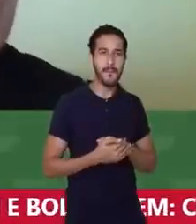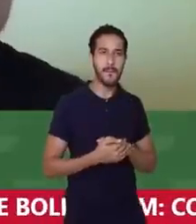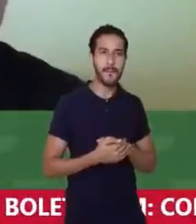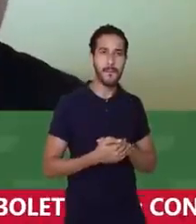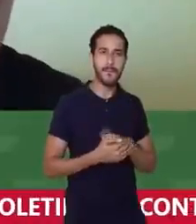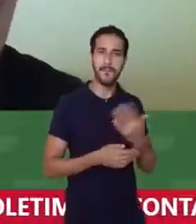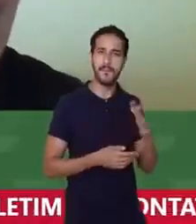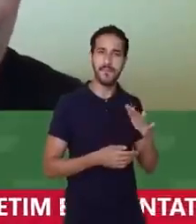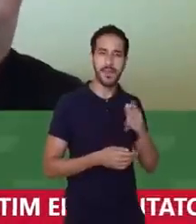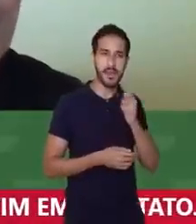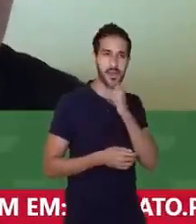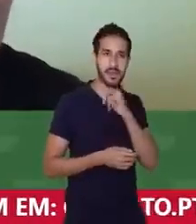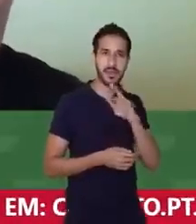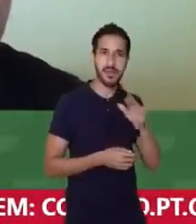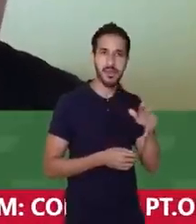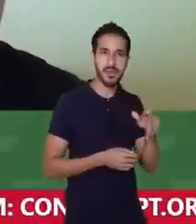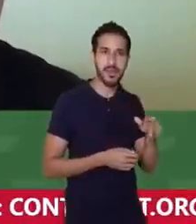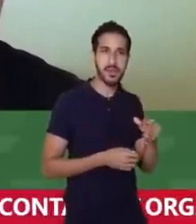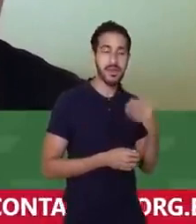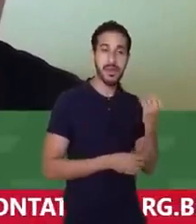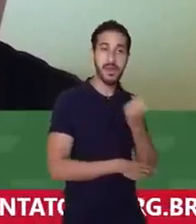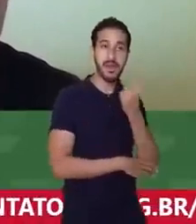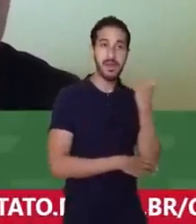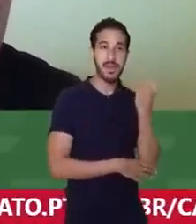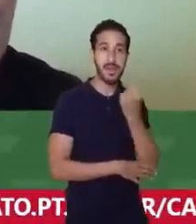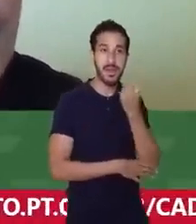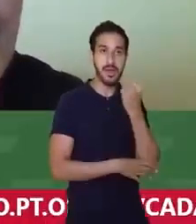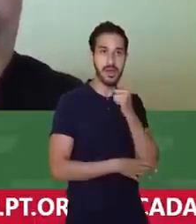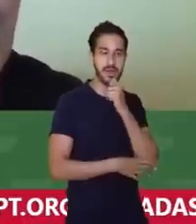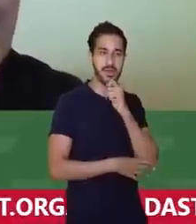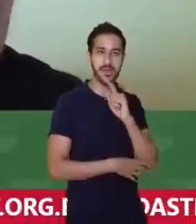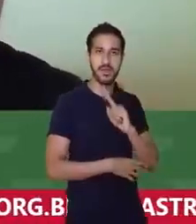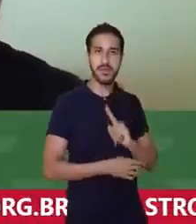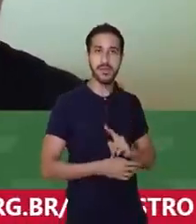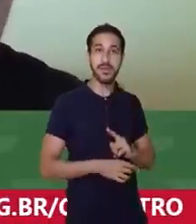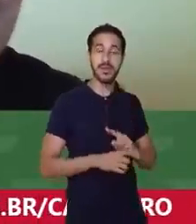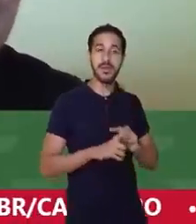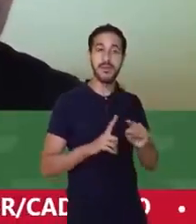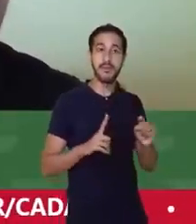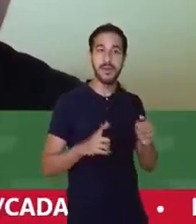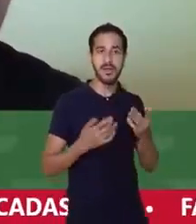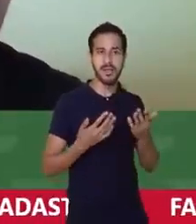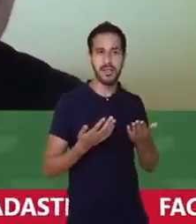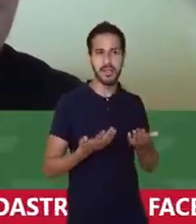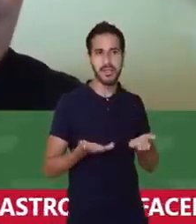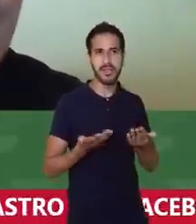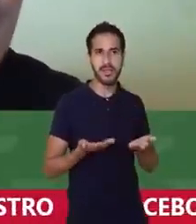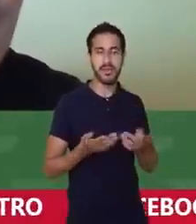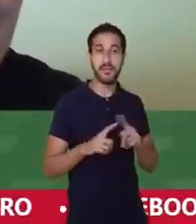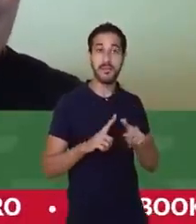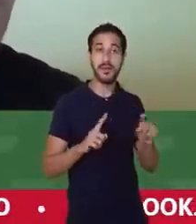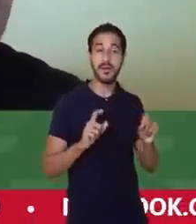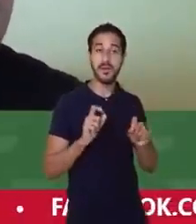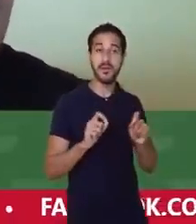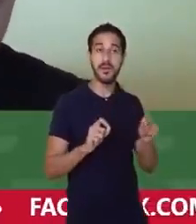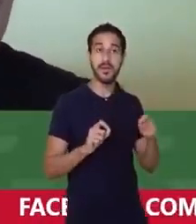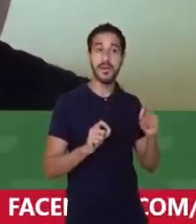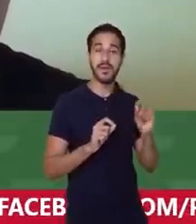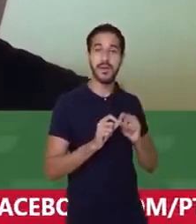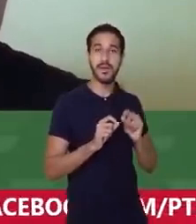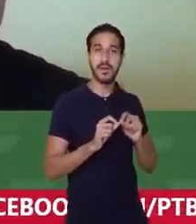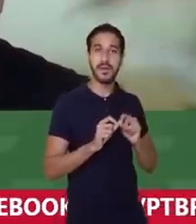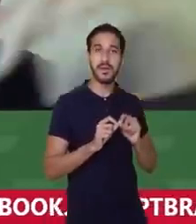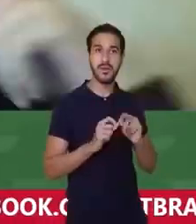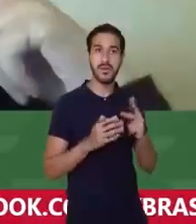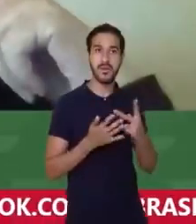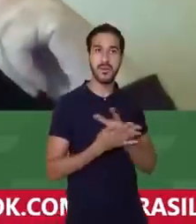a média ainda não é a ultra grave, né? E que é leve. Que ela faz? Que